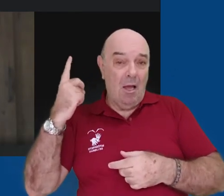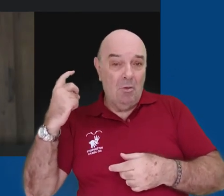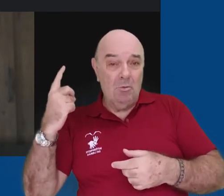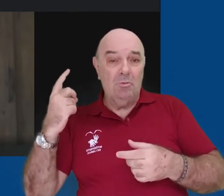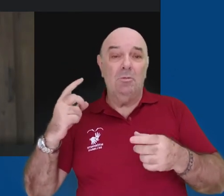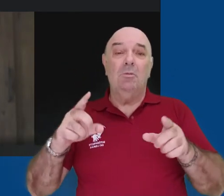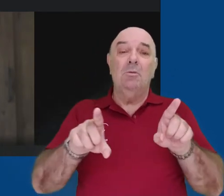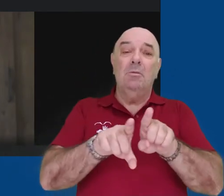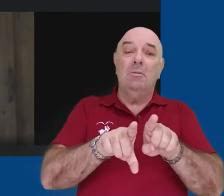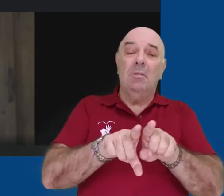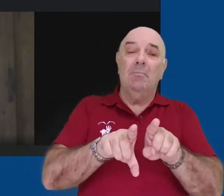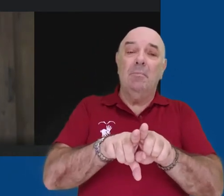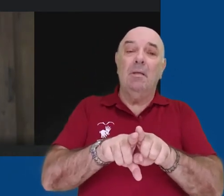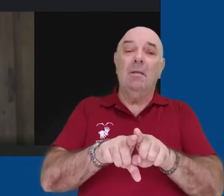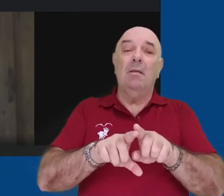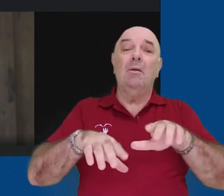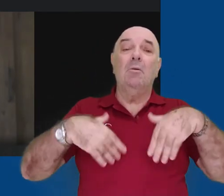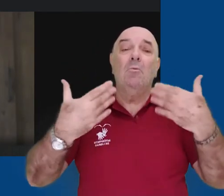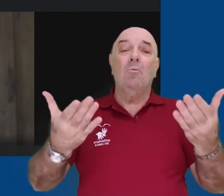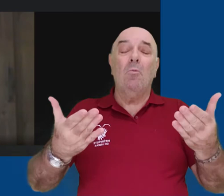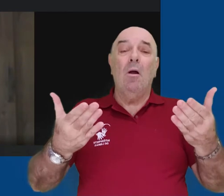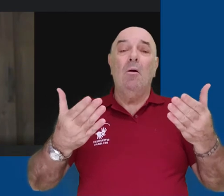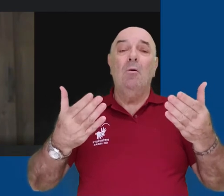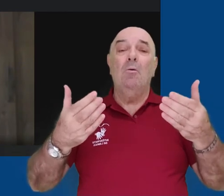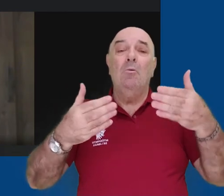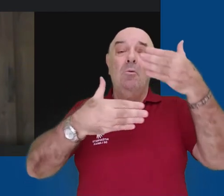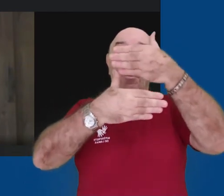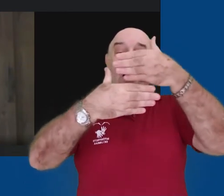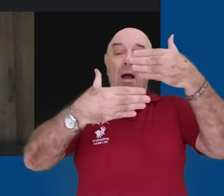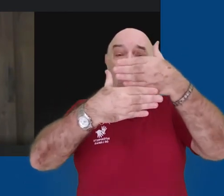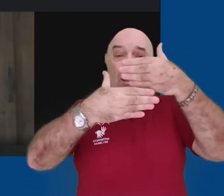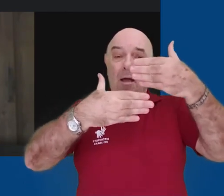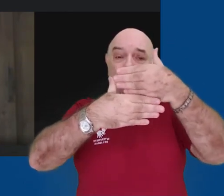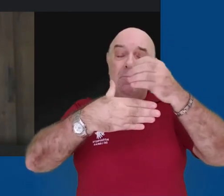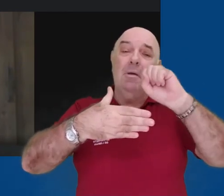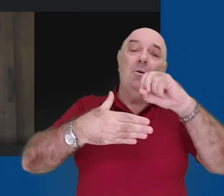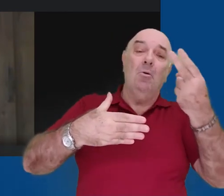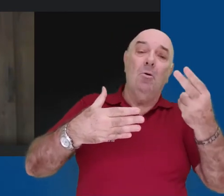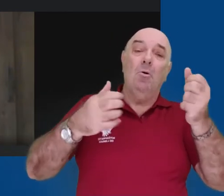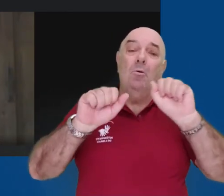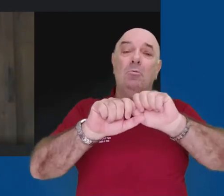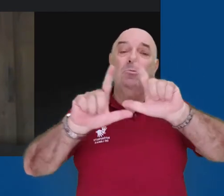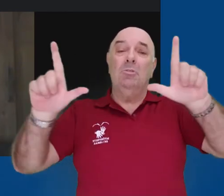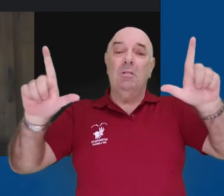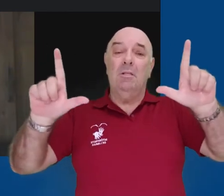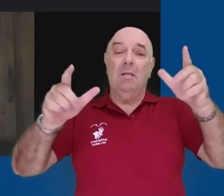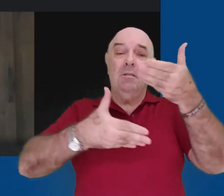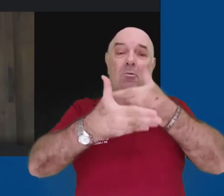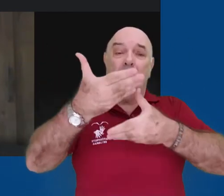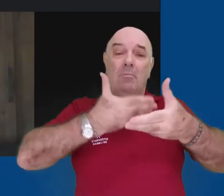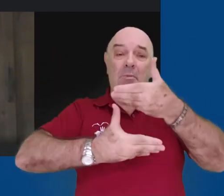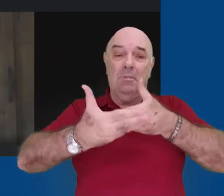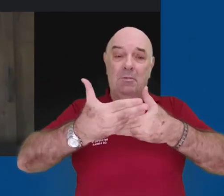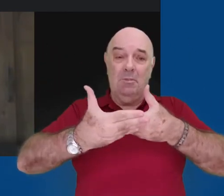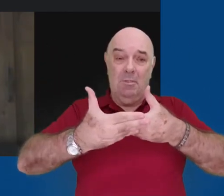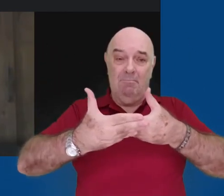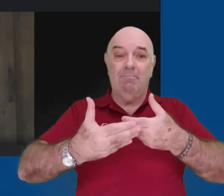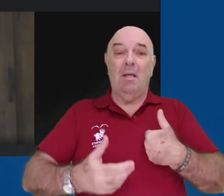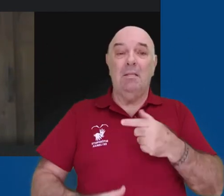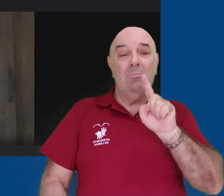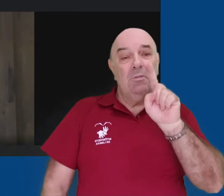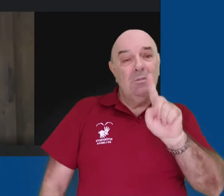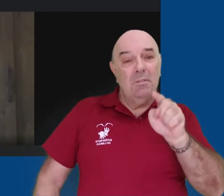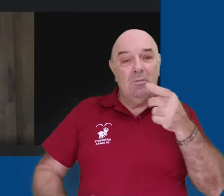compartilhado. Depois, confirme qual janela ou aba você gostaria de apresentar e, em